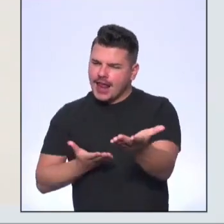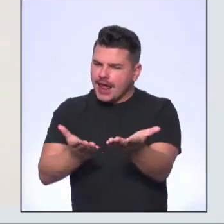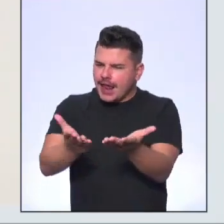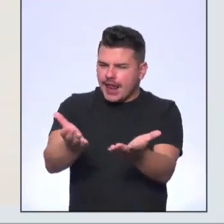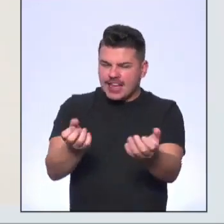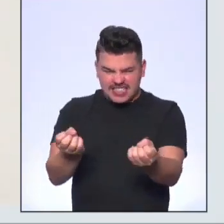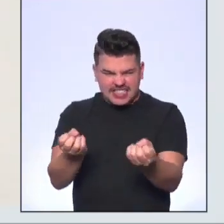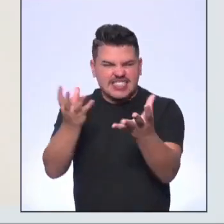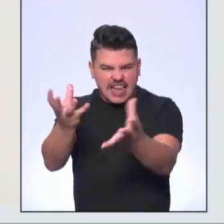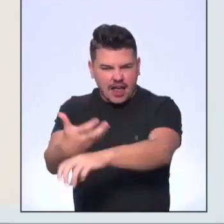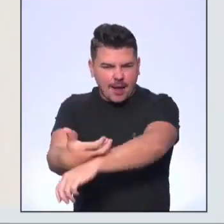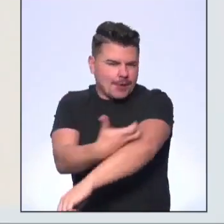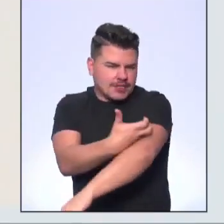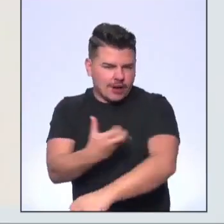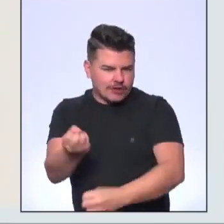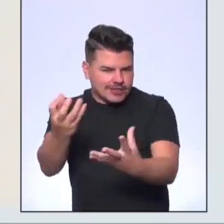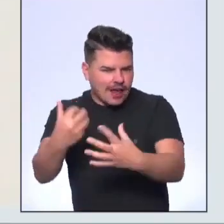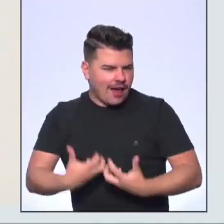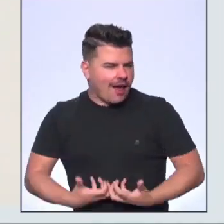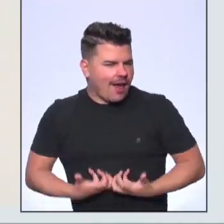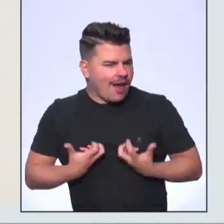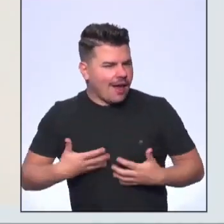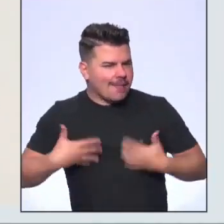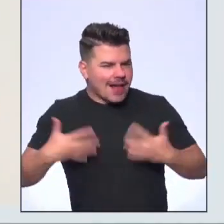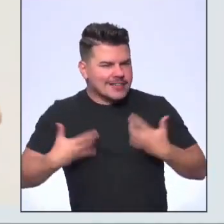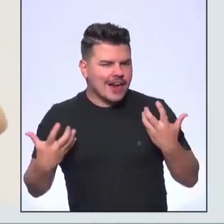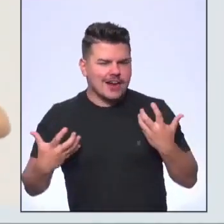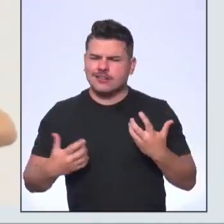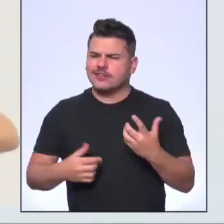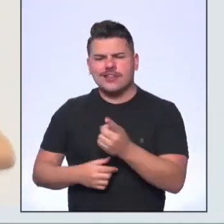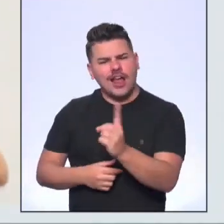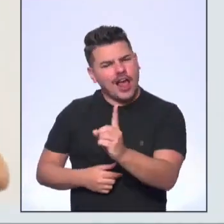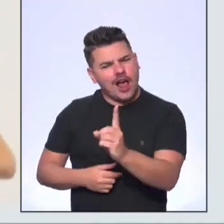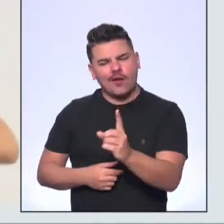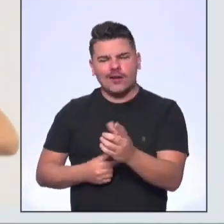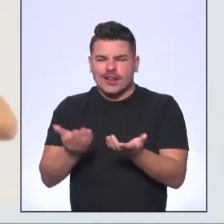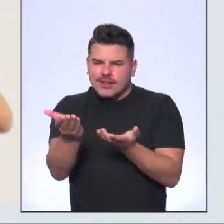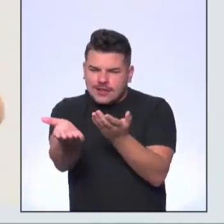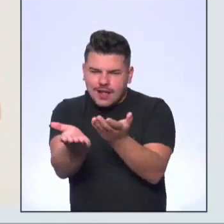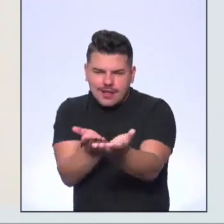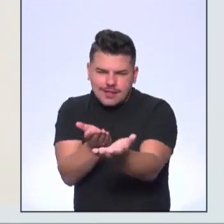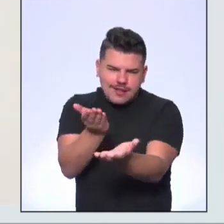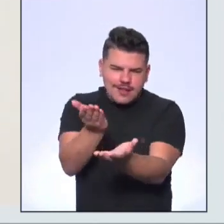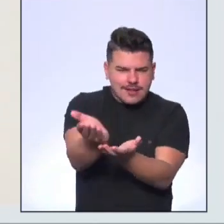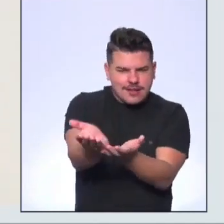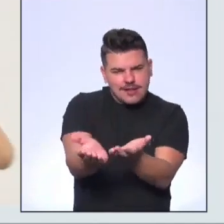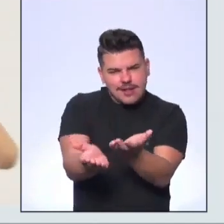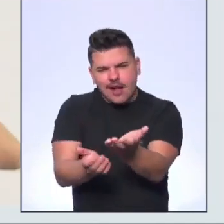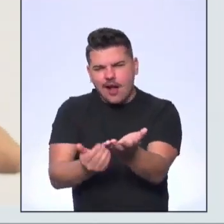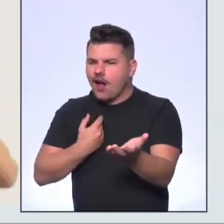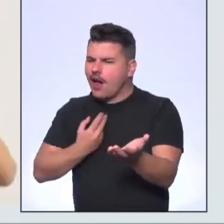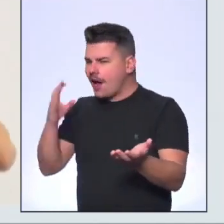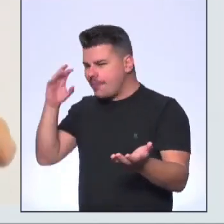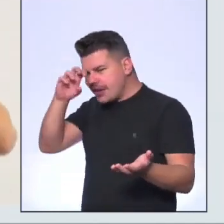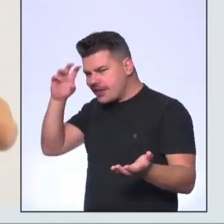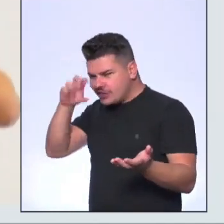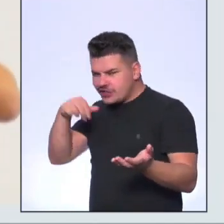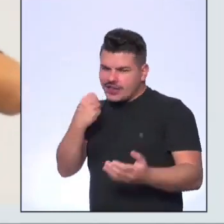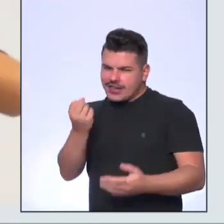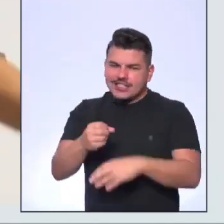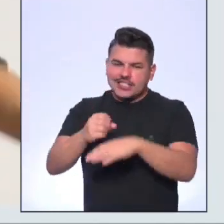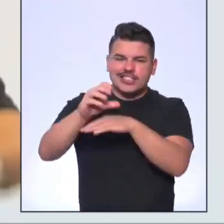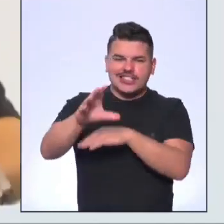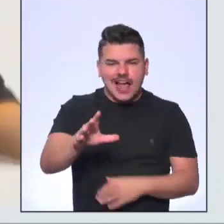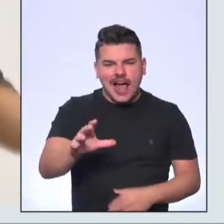ser envolvente, vai ser prazeroso e tal. Tem um objetivo primordial, que é passar um conhecimento científico, que